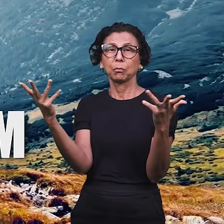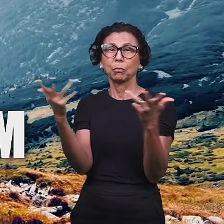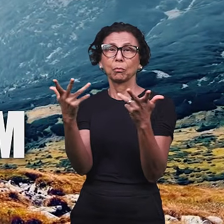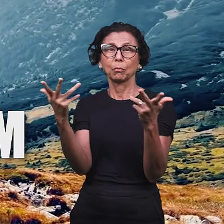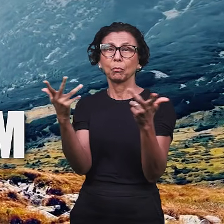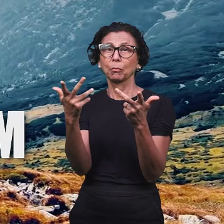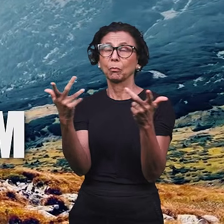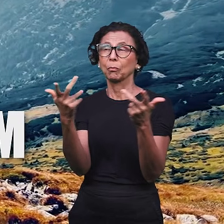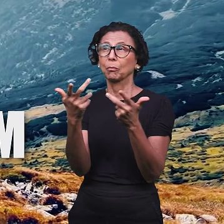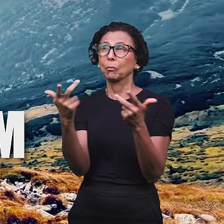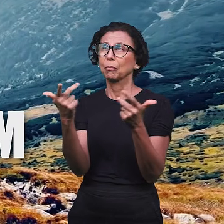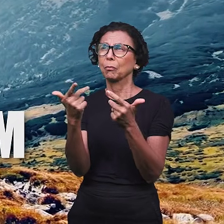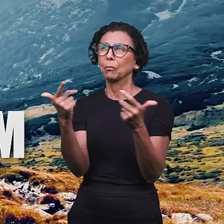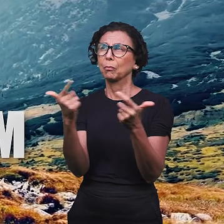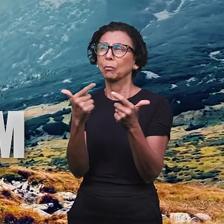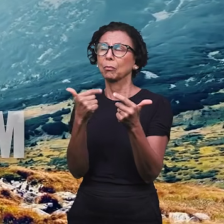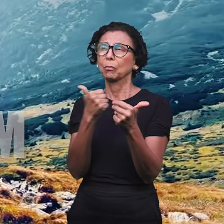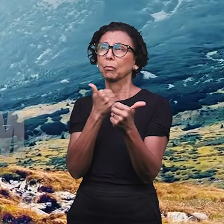quando os salvos